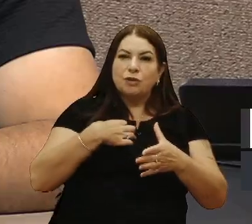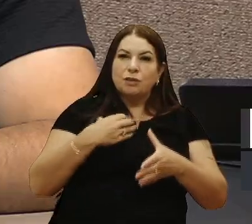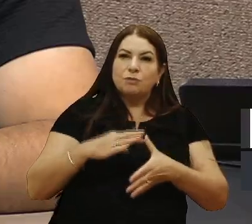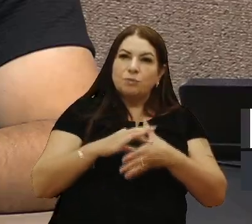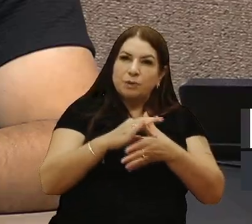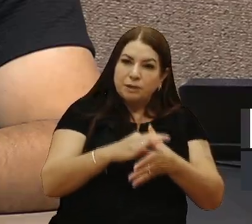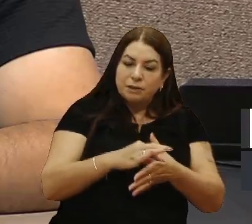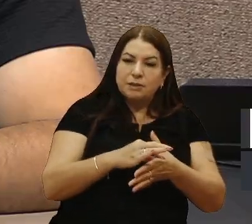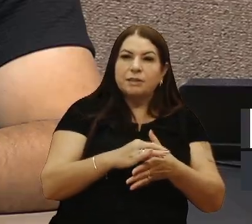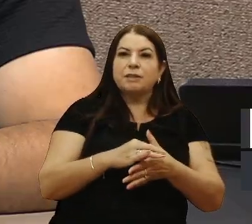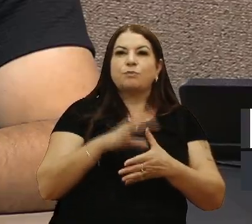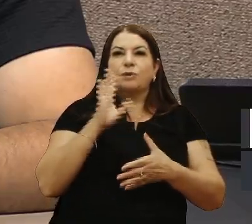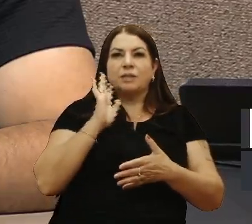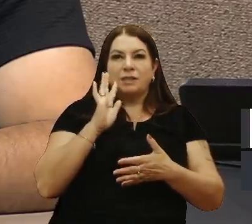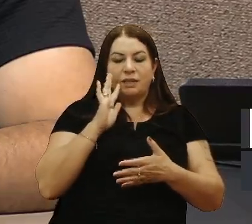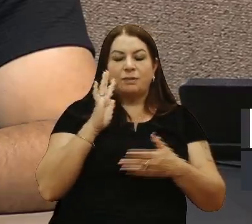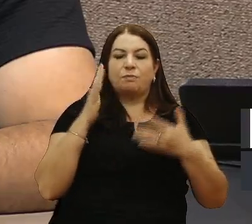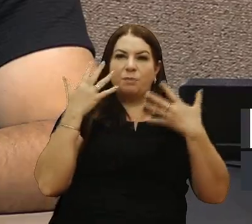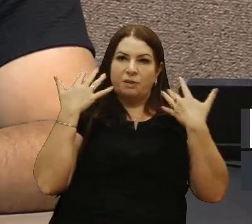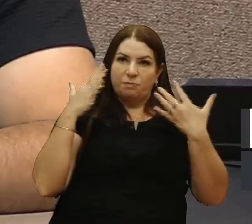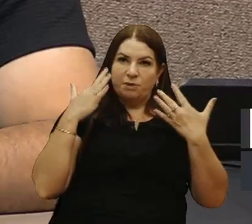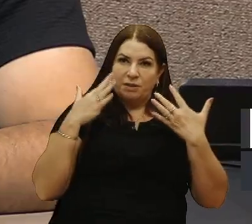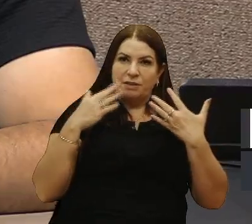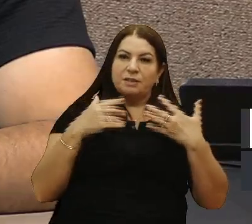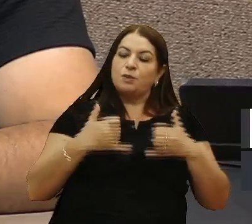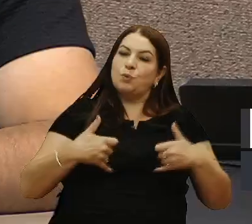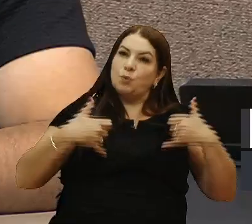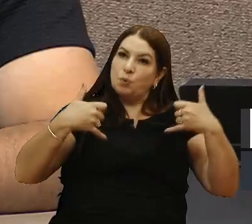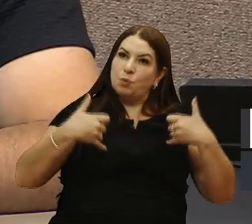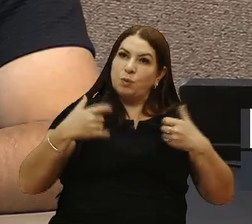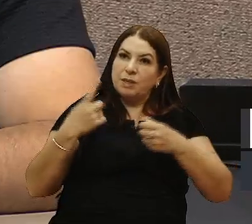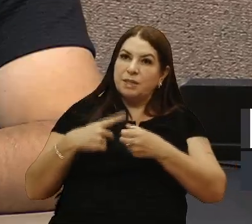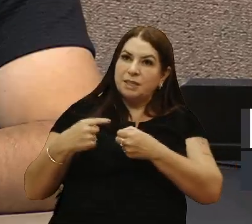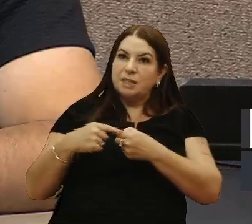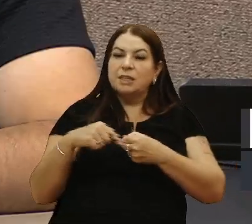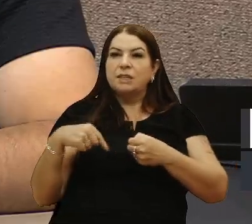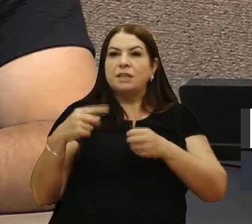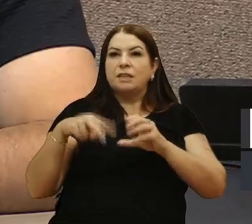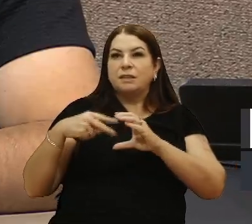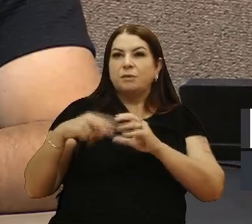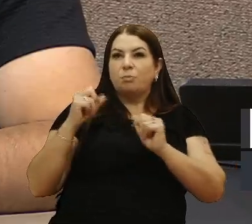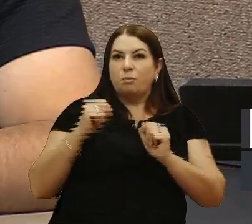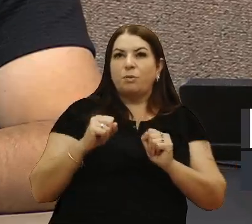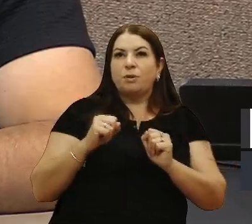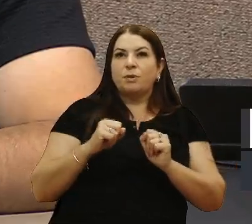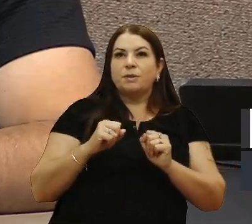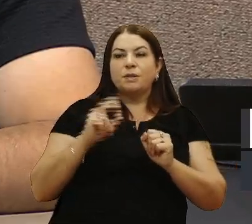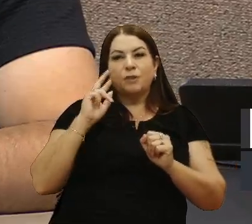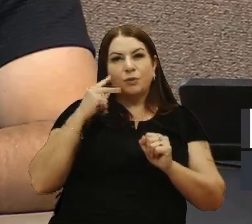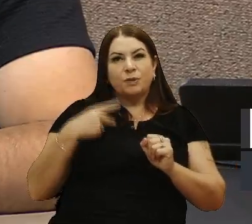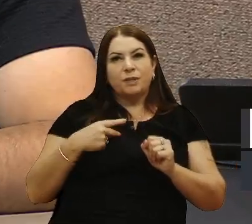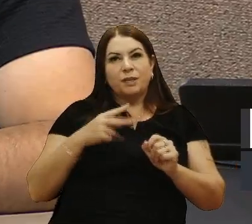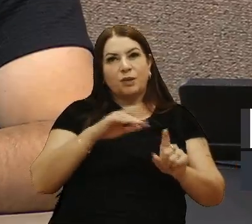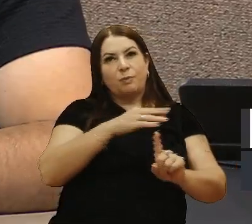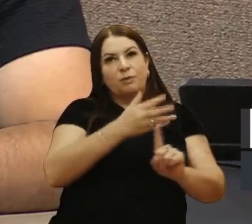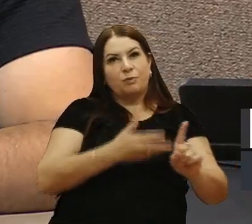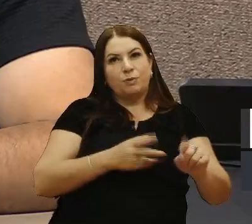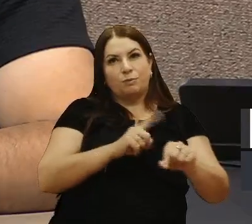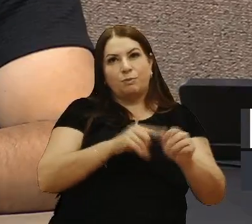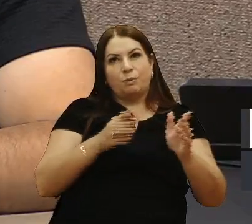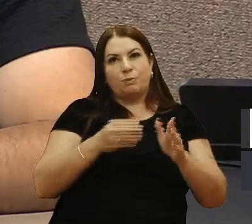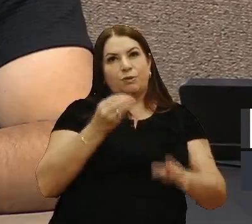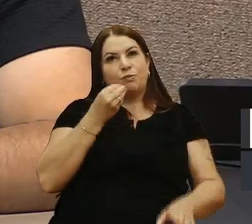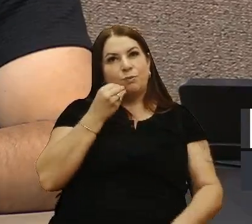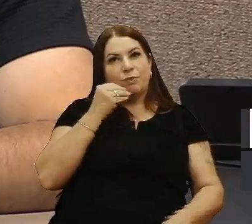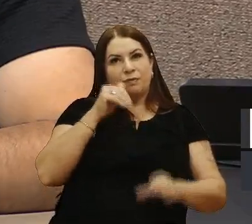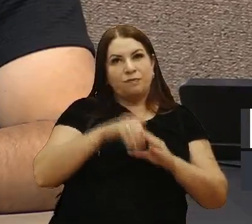lidera, é muito legal. Então, parabéns, Fernando, que orgulho que a cidade e a nossa Câmara possam reconhecer e te homenagear por esse momento, é